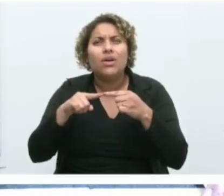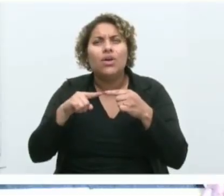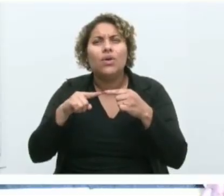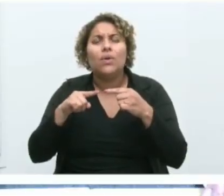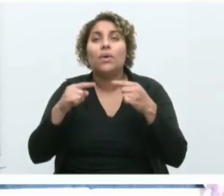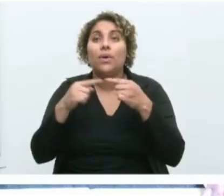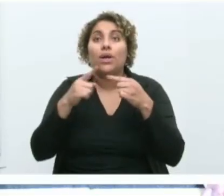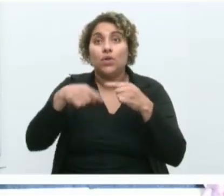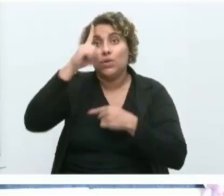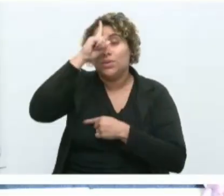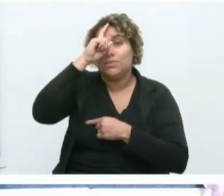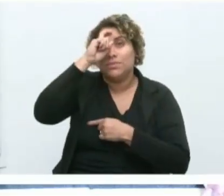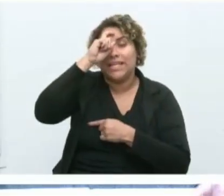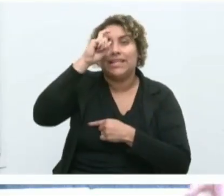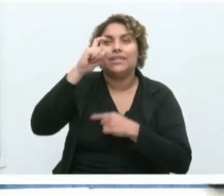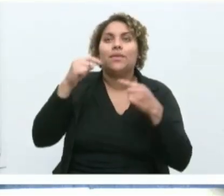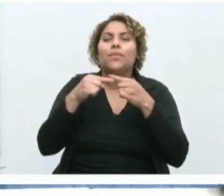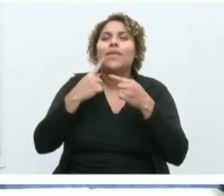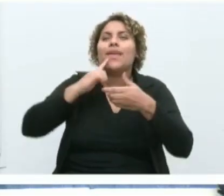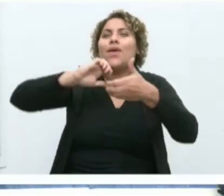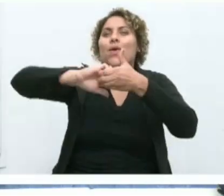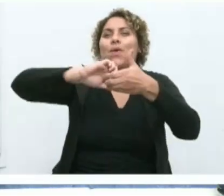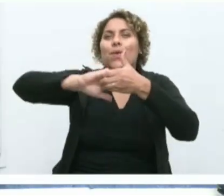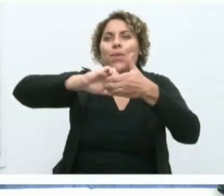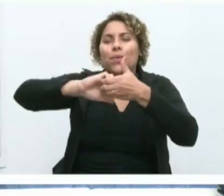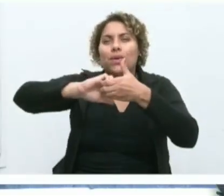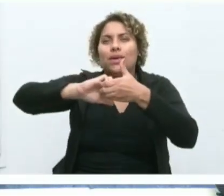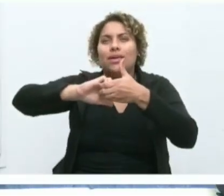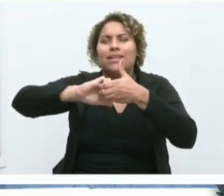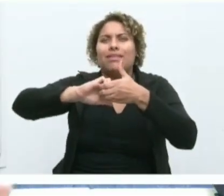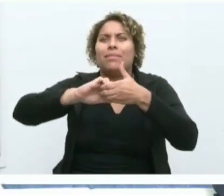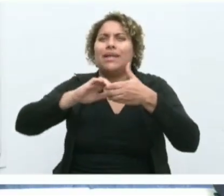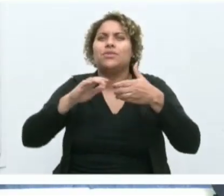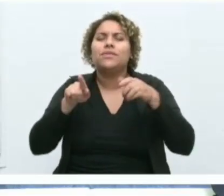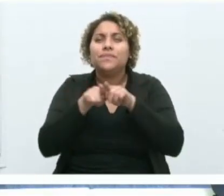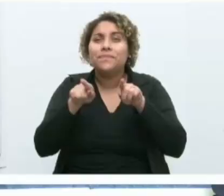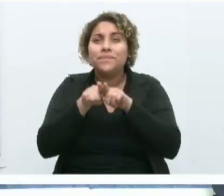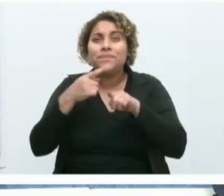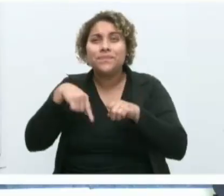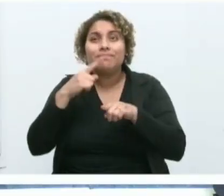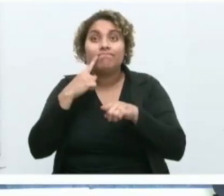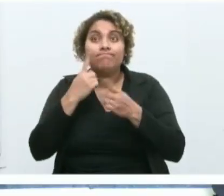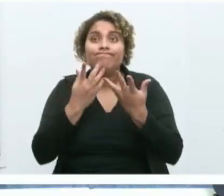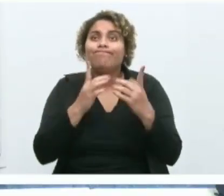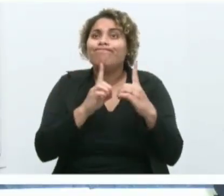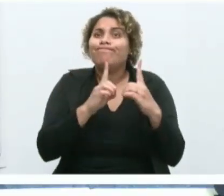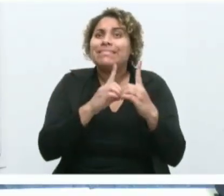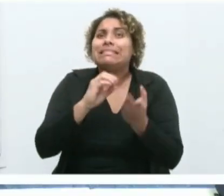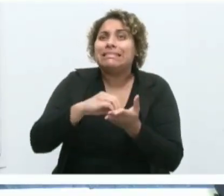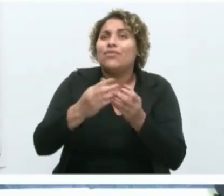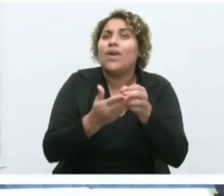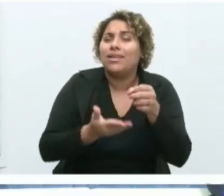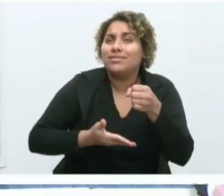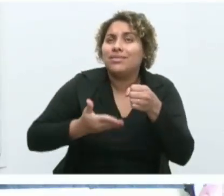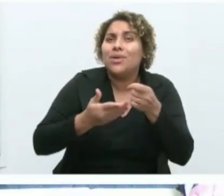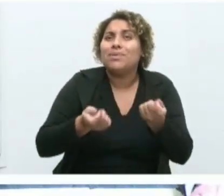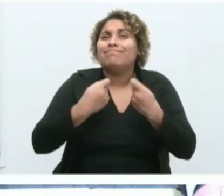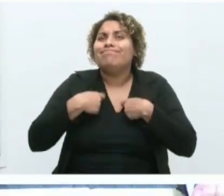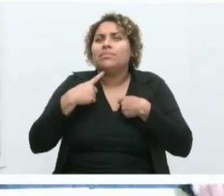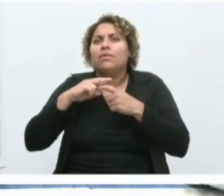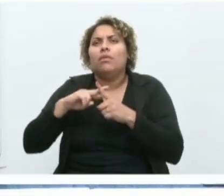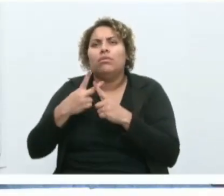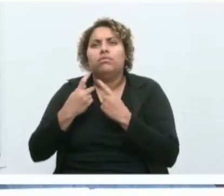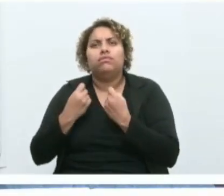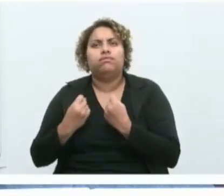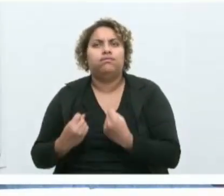tem um hospital de qualidade, né, tem uma atenção básica eficiente também, só que sobrecarrega o nosso serviço. Então,